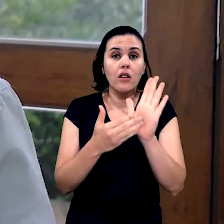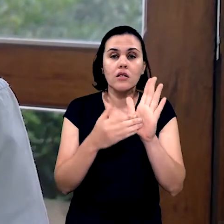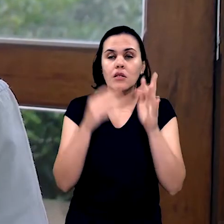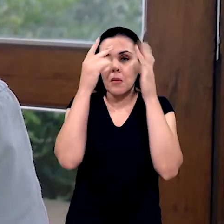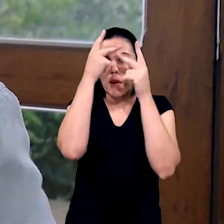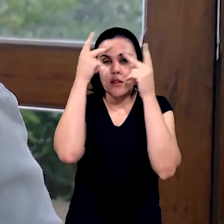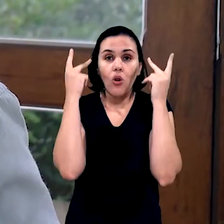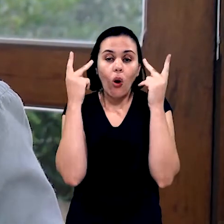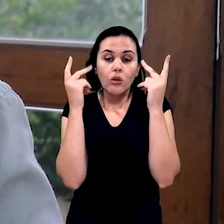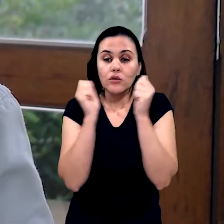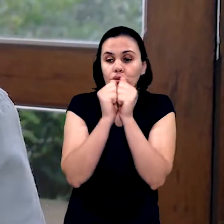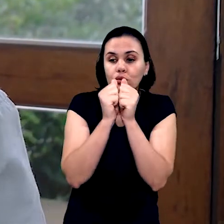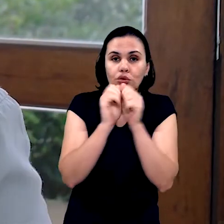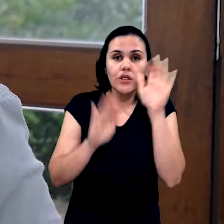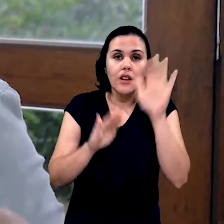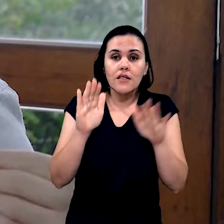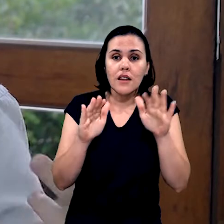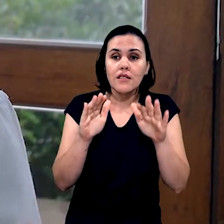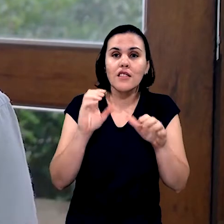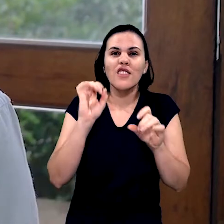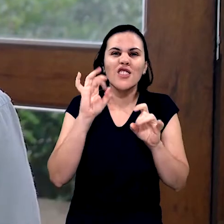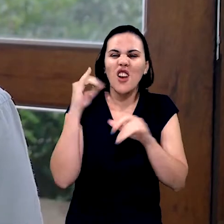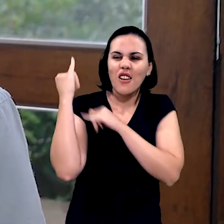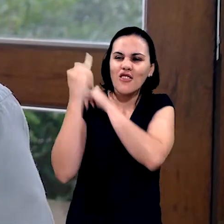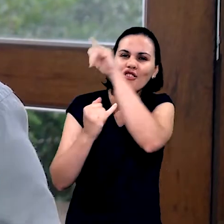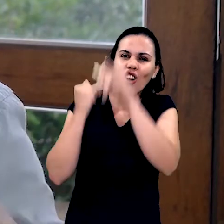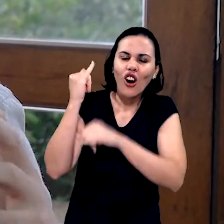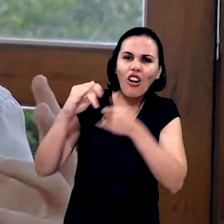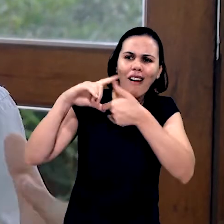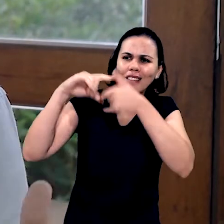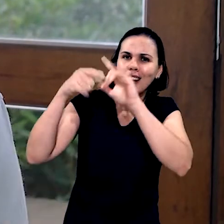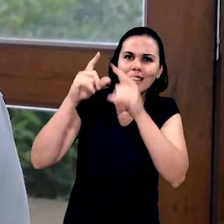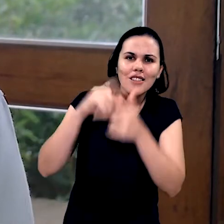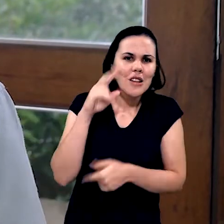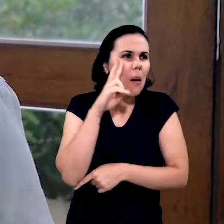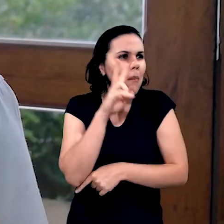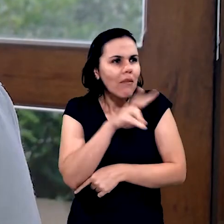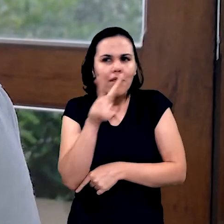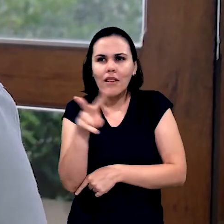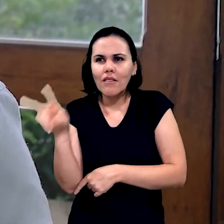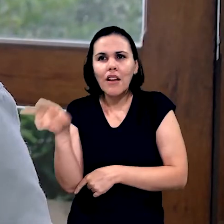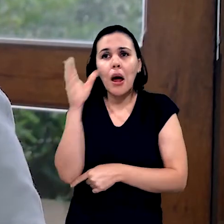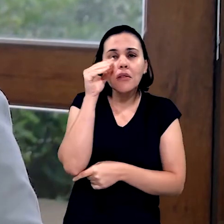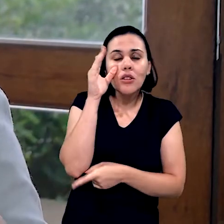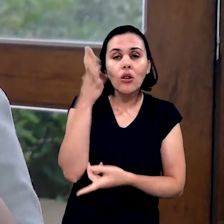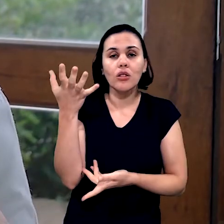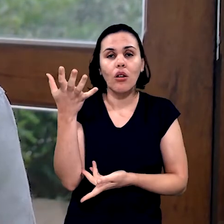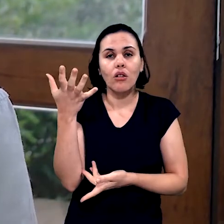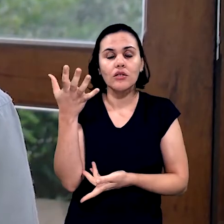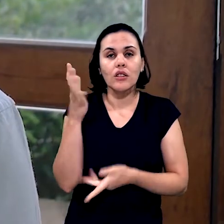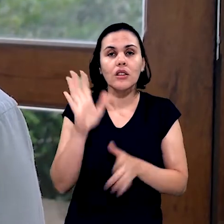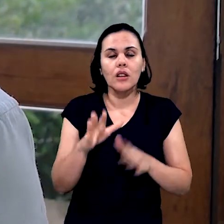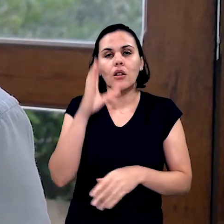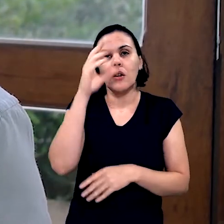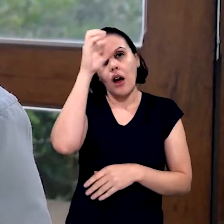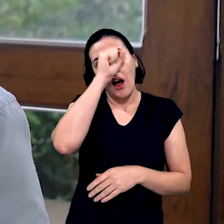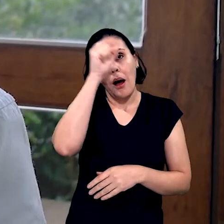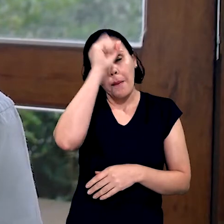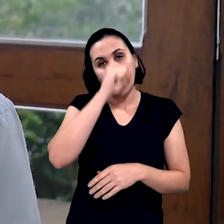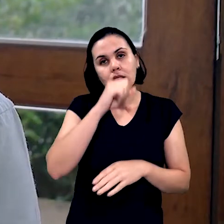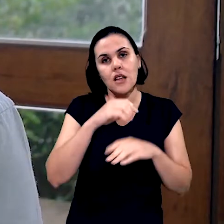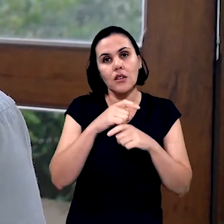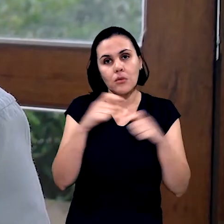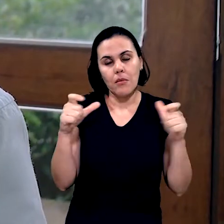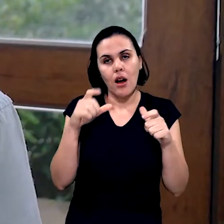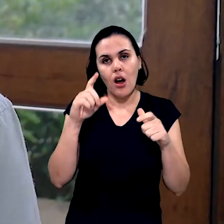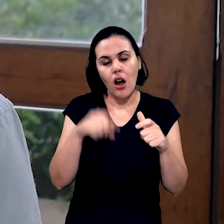traz pessoas que às vezes vão ali para curtir um pouco desse folclore da festa, dessa congregação que ela representa, né? Então, eu acho que o